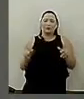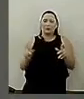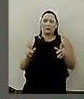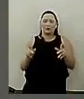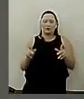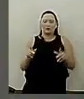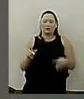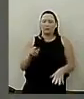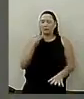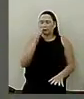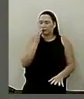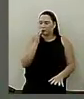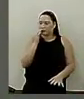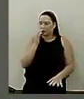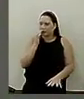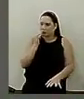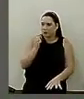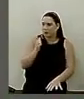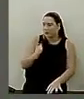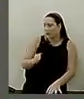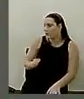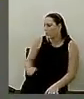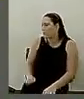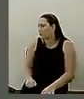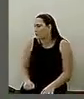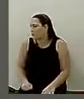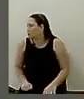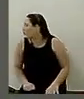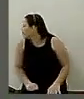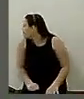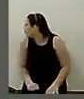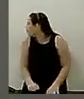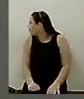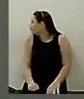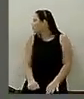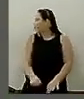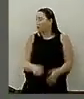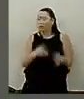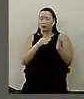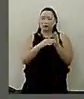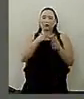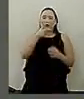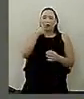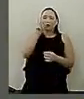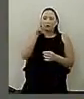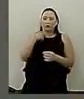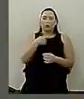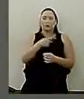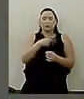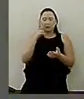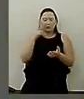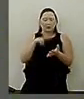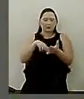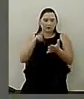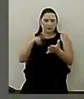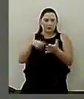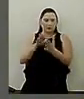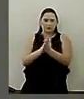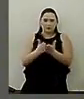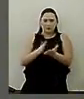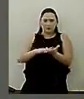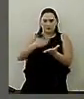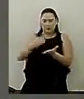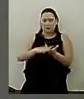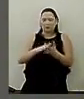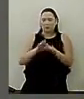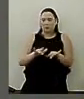Ainda ontem eu estava organizando os meus arquivos do meu computador, tem hora que eu tenho que sentar e colocar tudo em ordem, senão